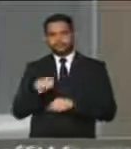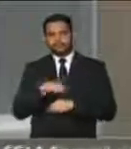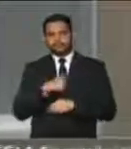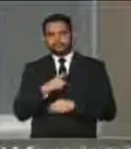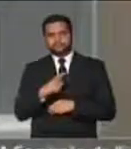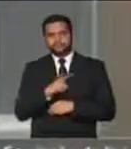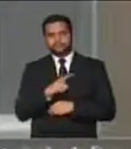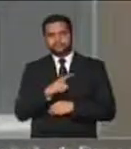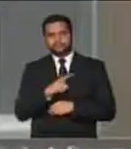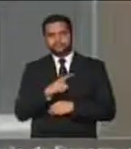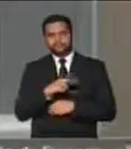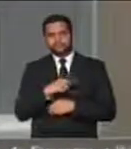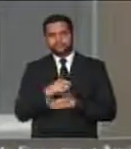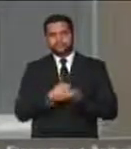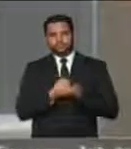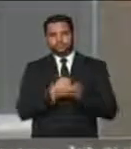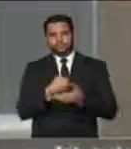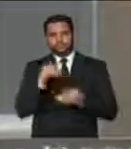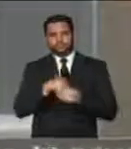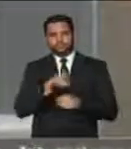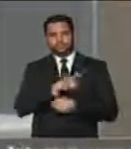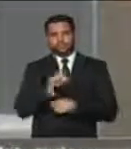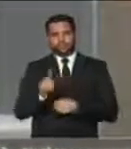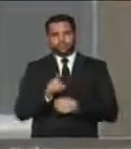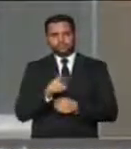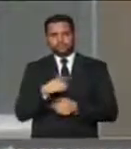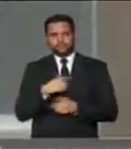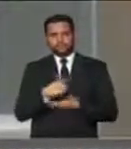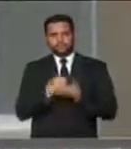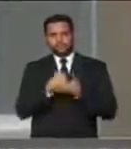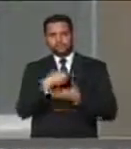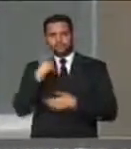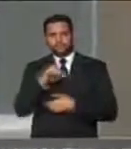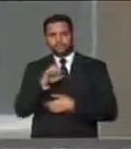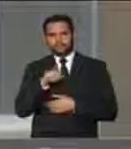temos a orientação de voto não. Favorável, delegado Edson Moreira.